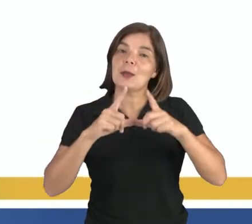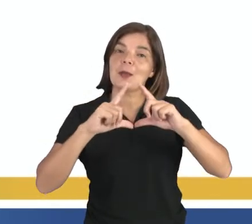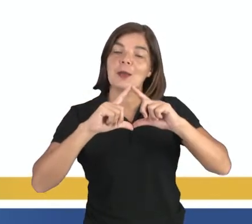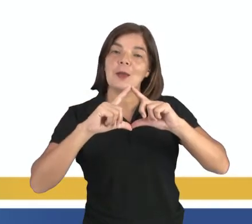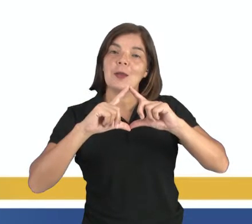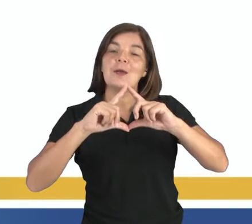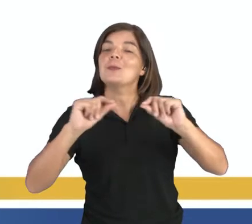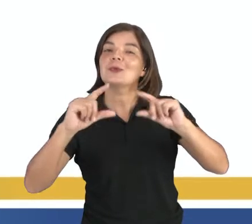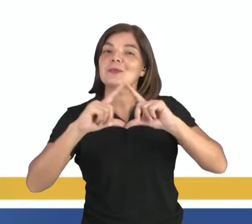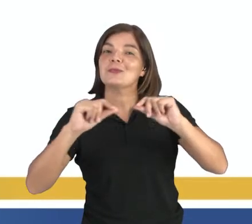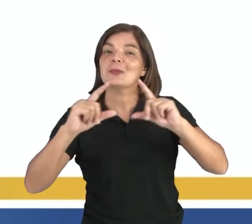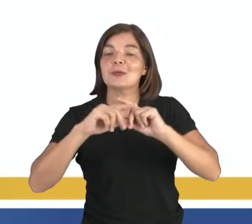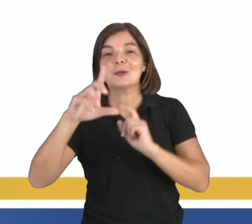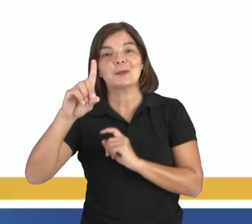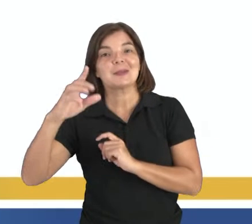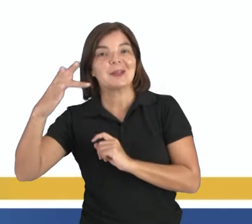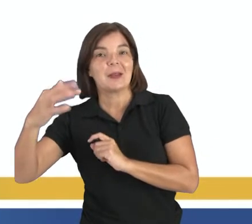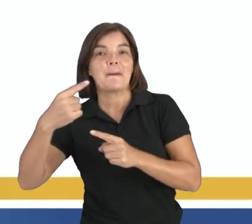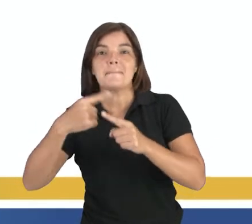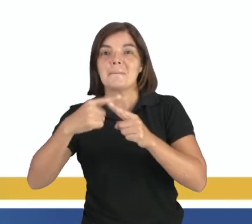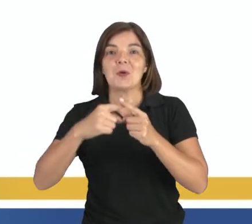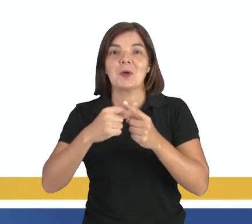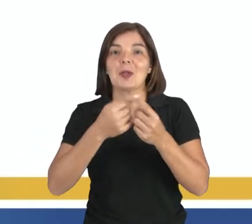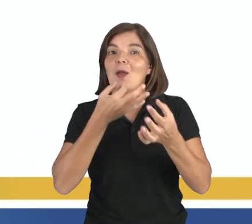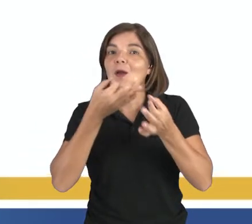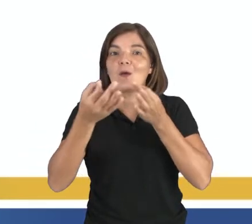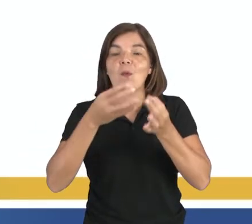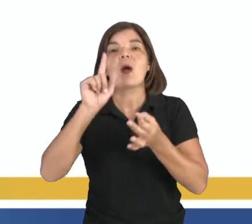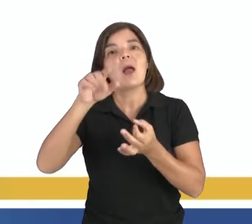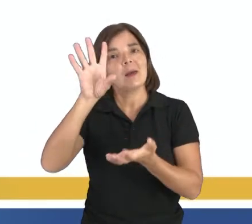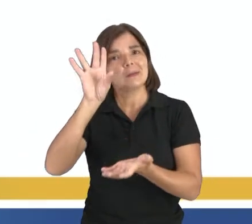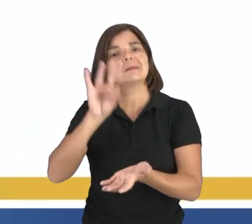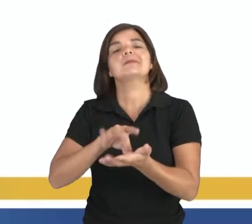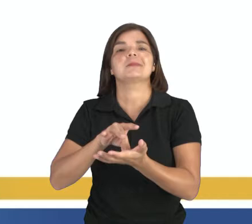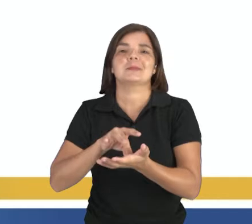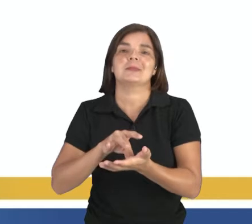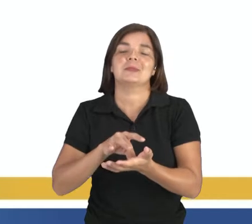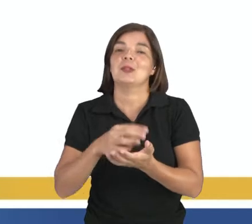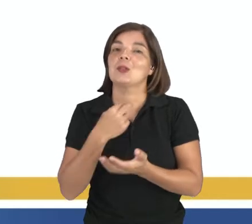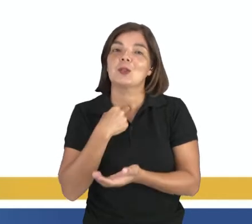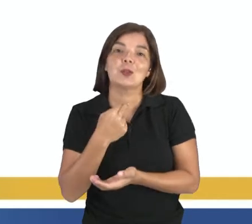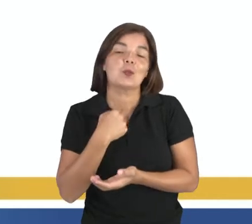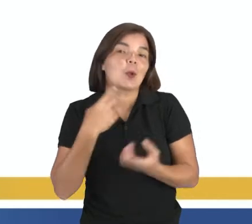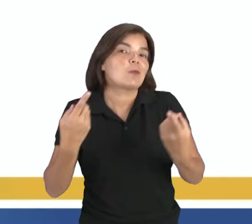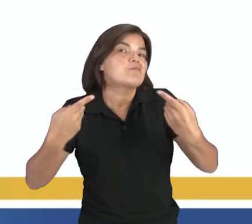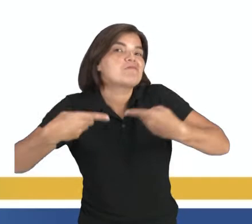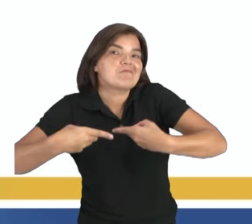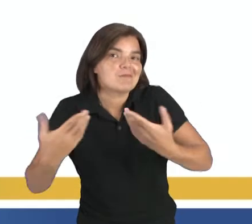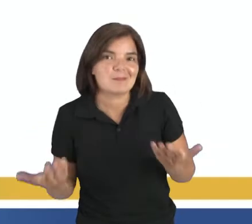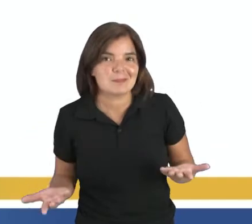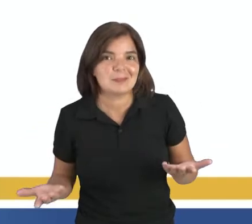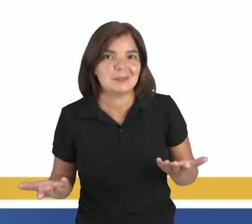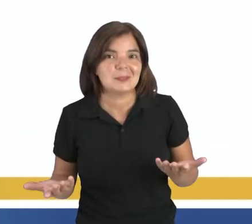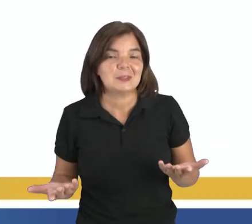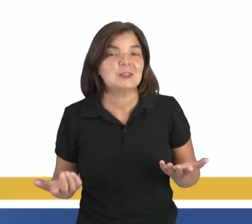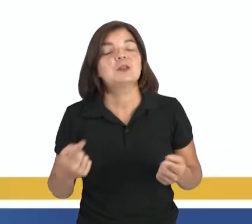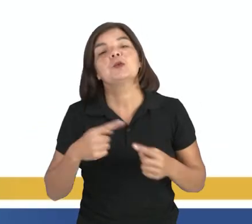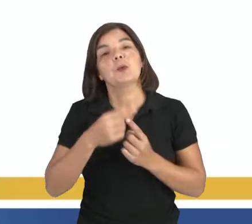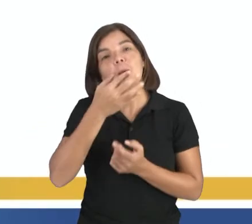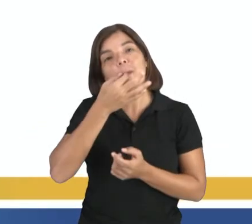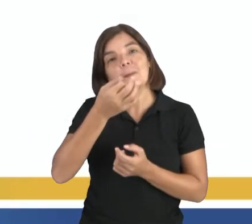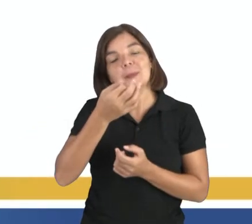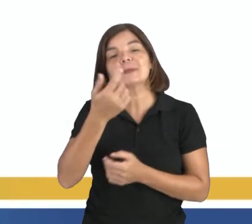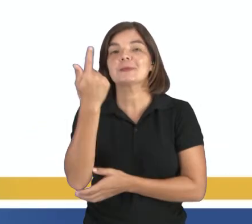fica no Distrito Federal, pois não é um argumento, é um fato. E não se pode contra-argumentar, ao menos no ponto de